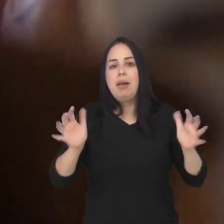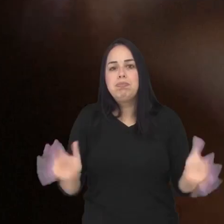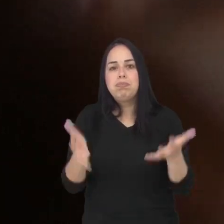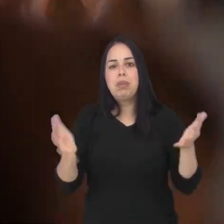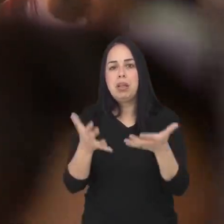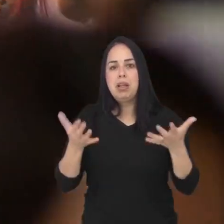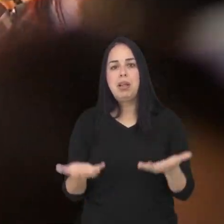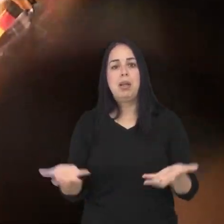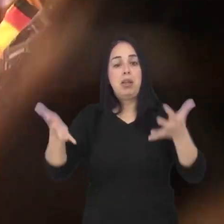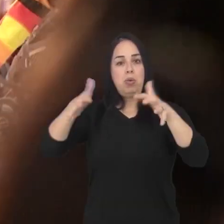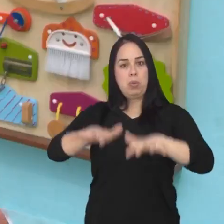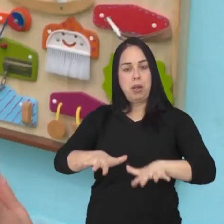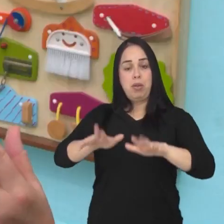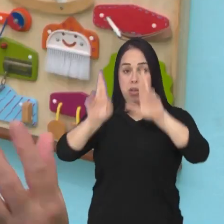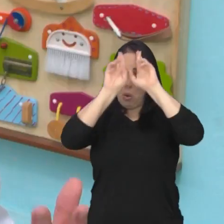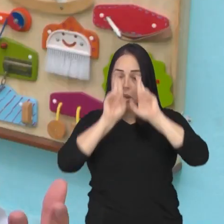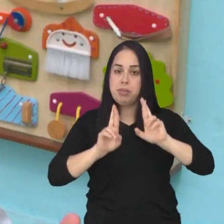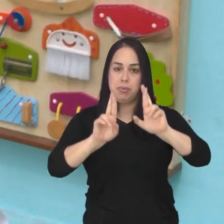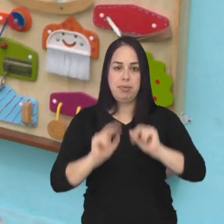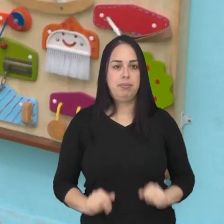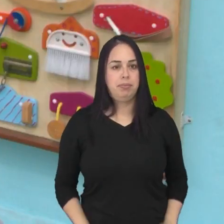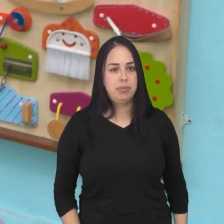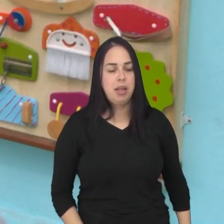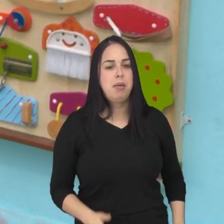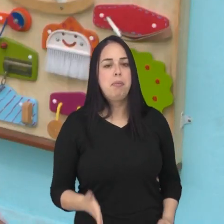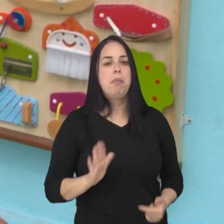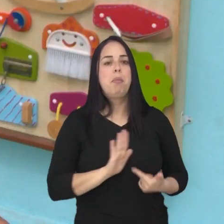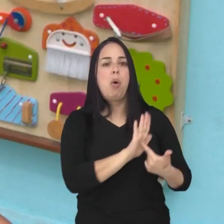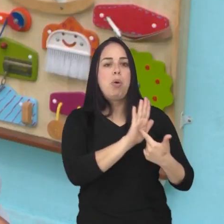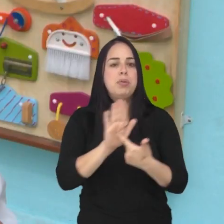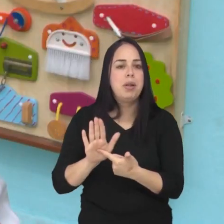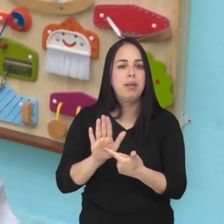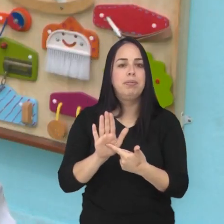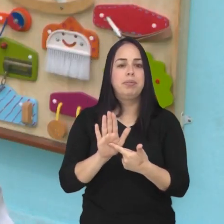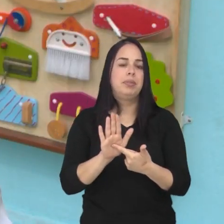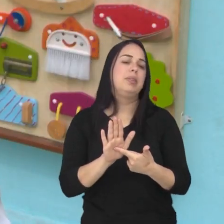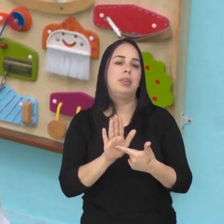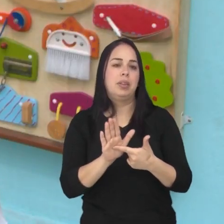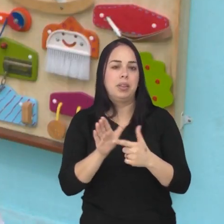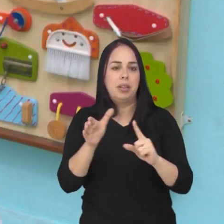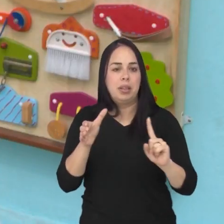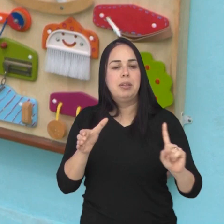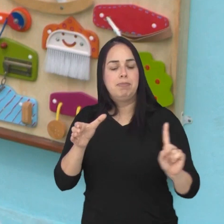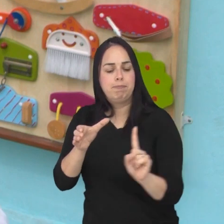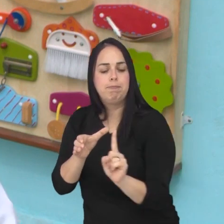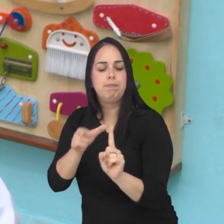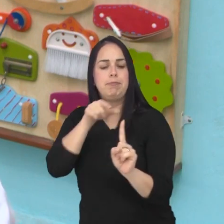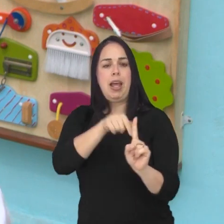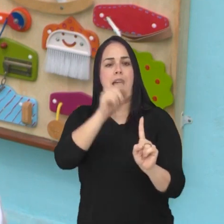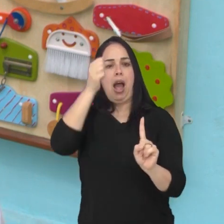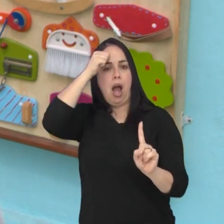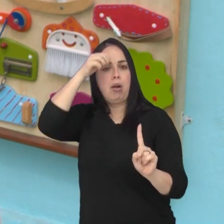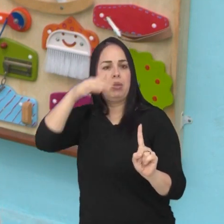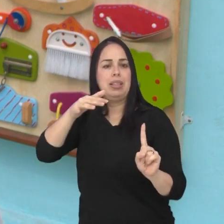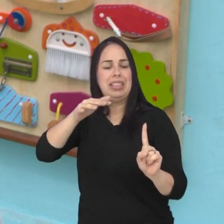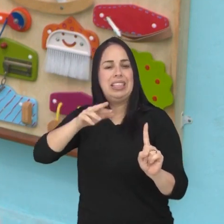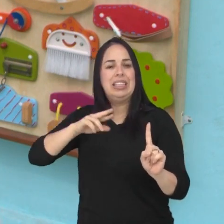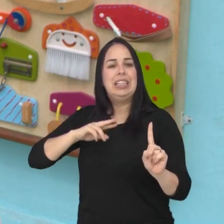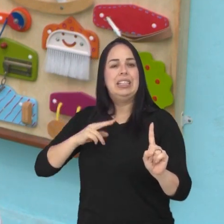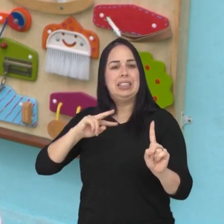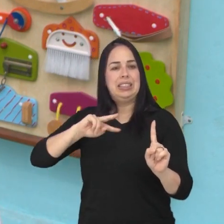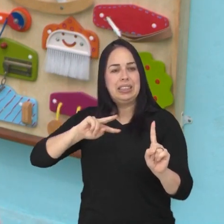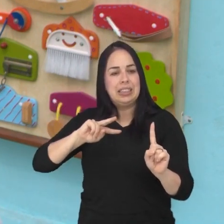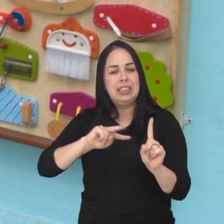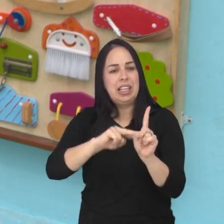a inclusão e o respeito. Criar na comunidade a identificação de que estar dentro do espectro não